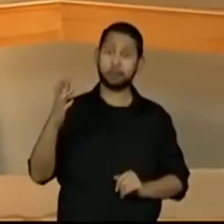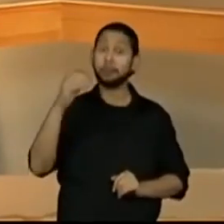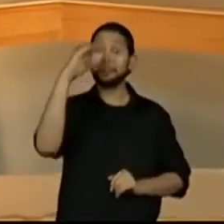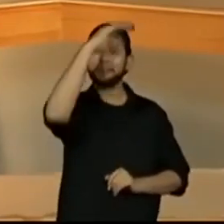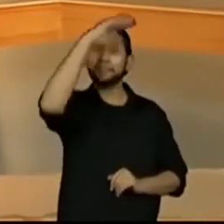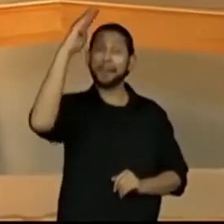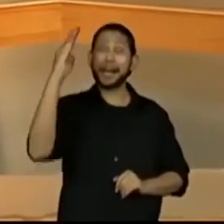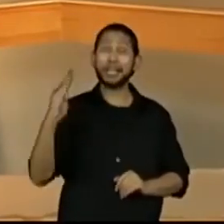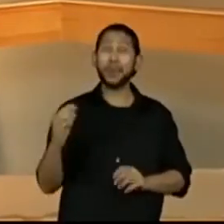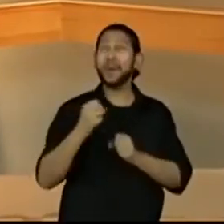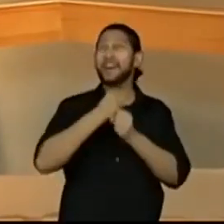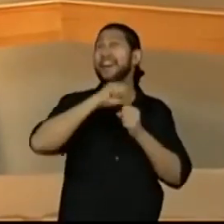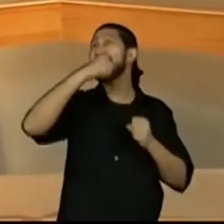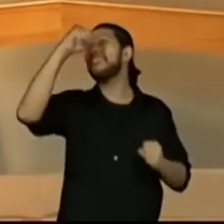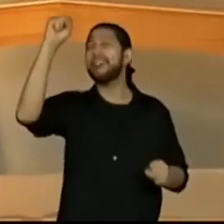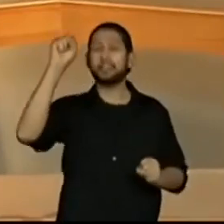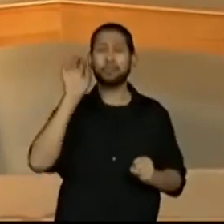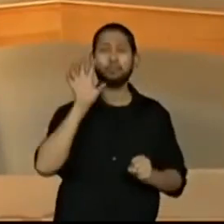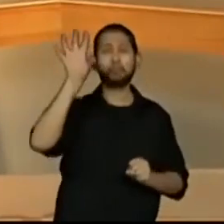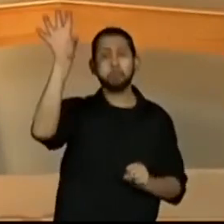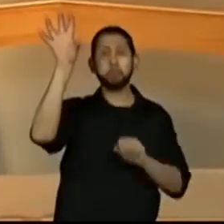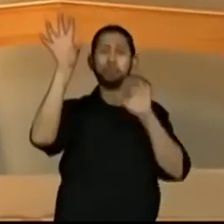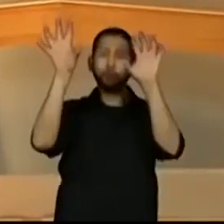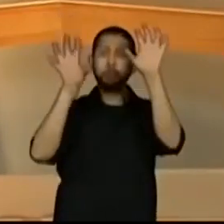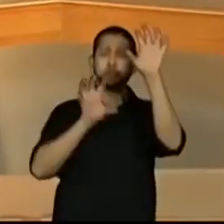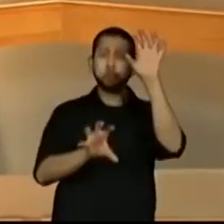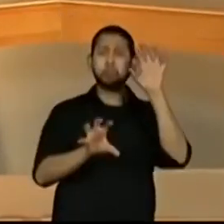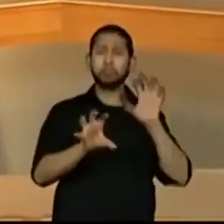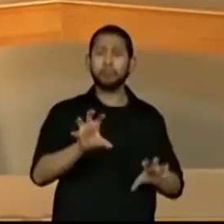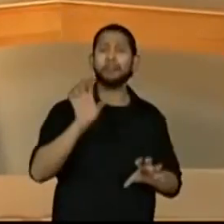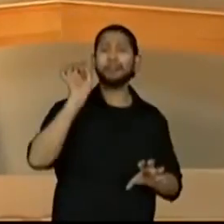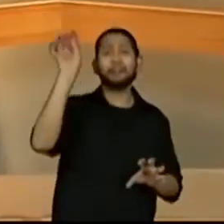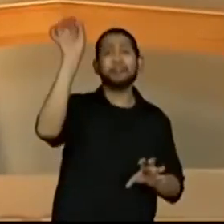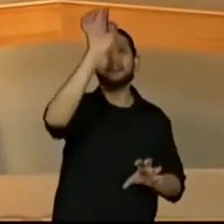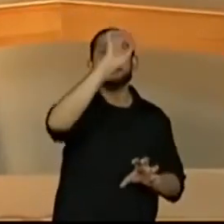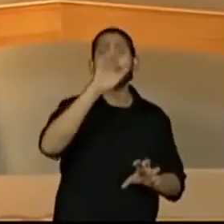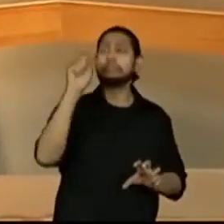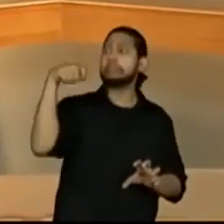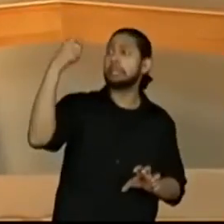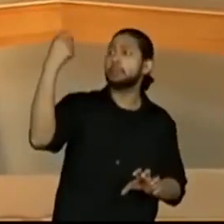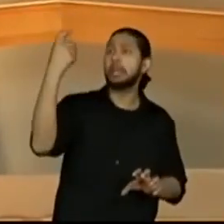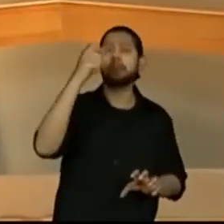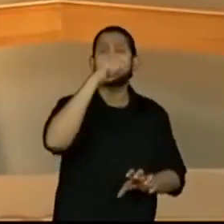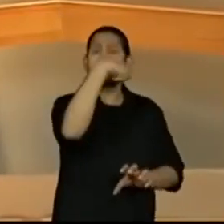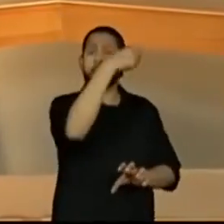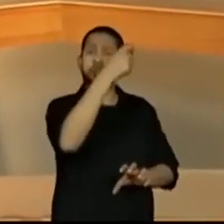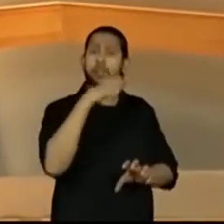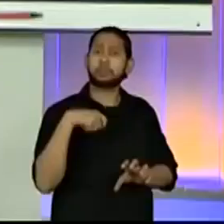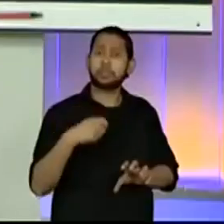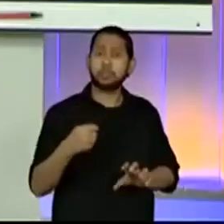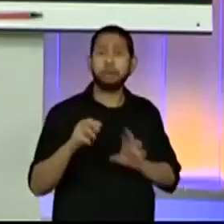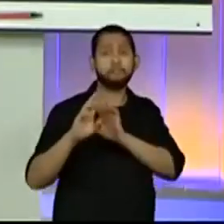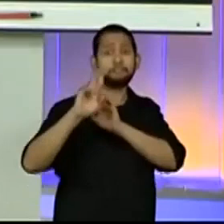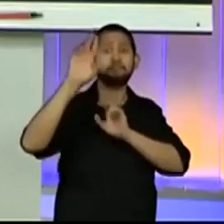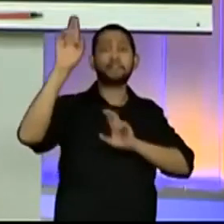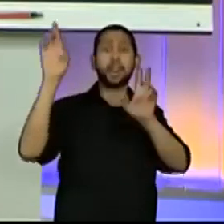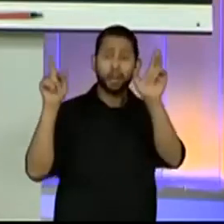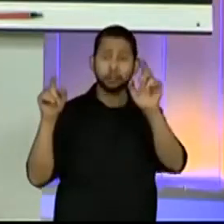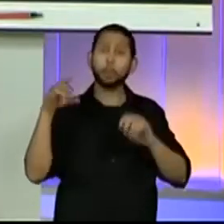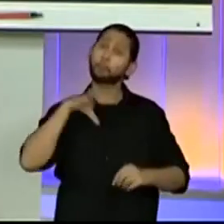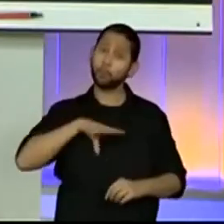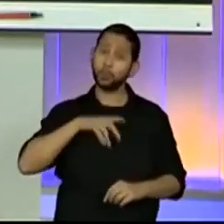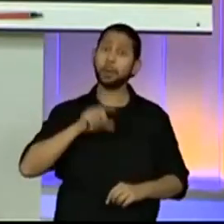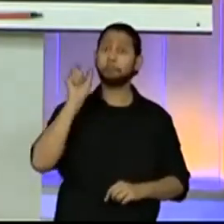tão diferentes e falas particulares de cada modo de vida de regiões tão diferentes.